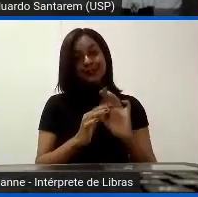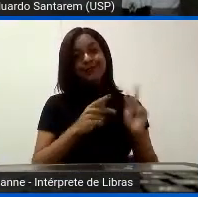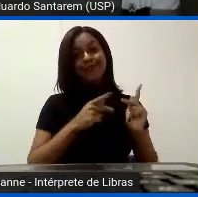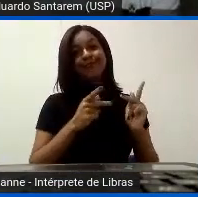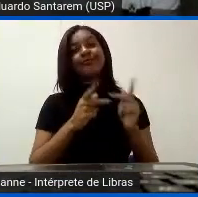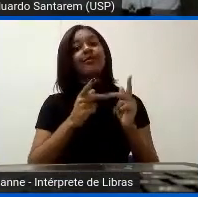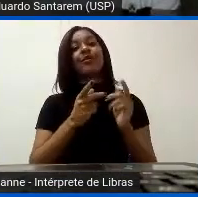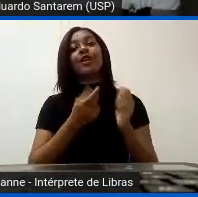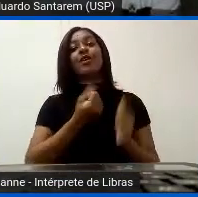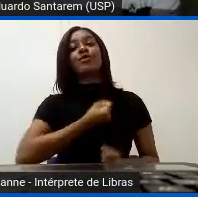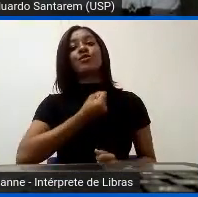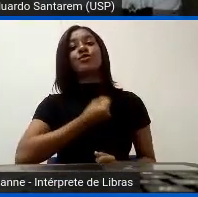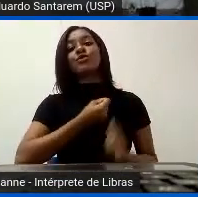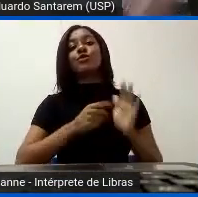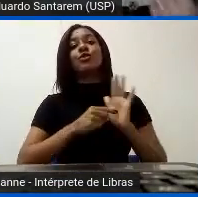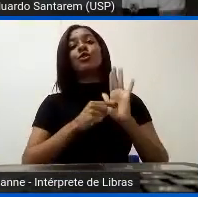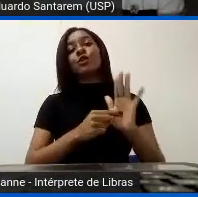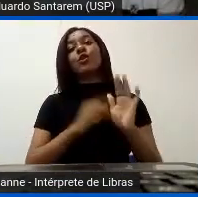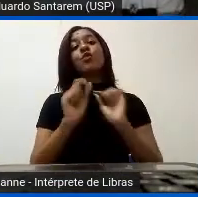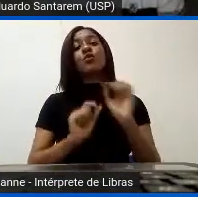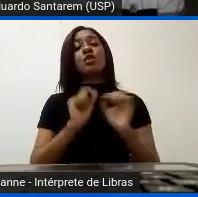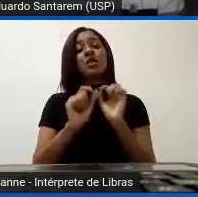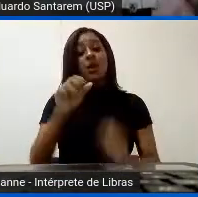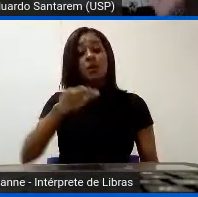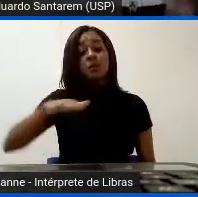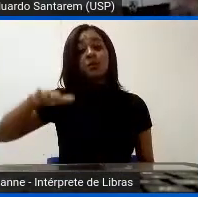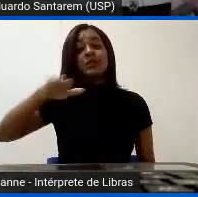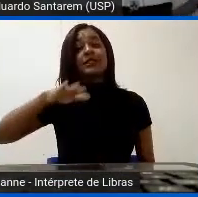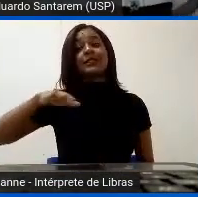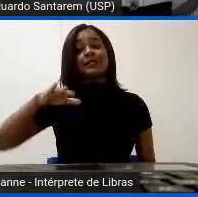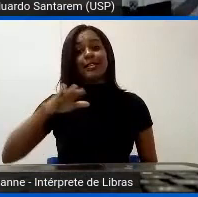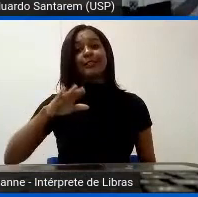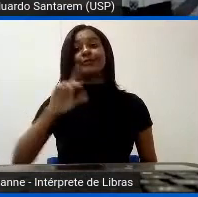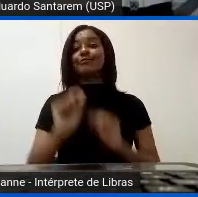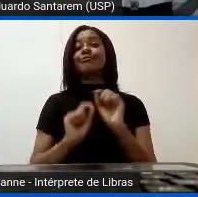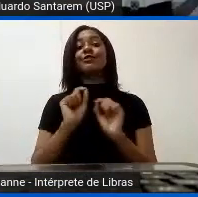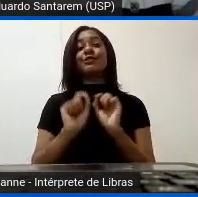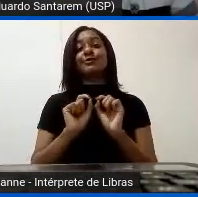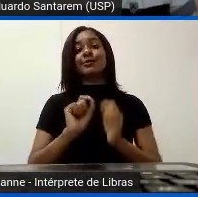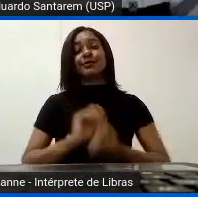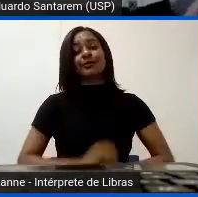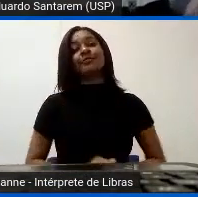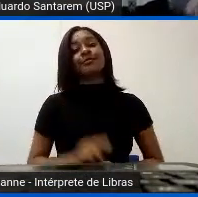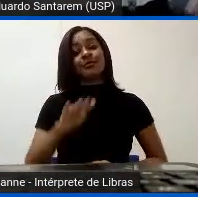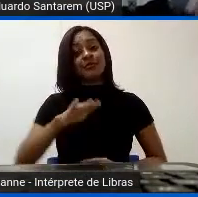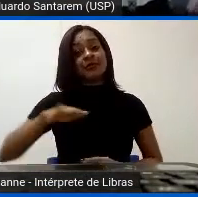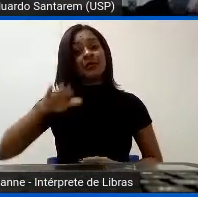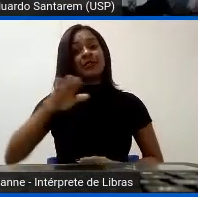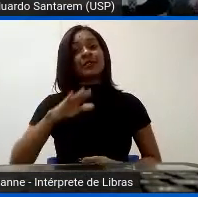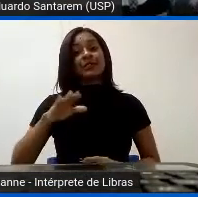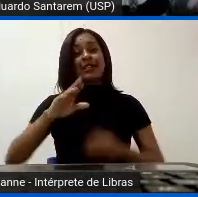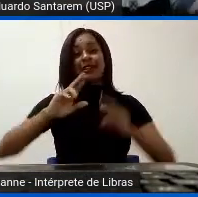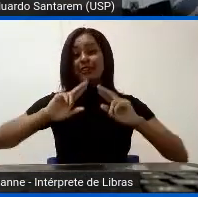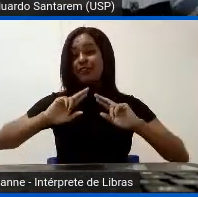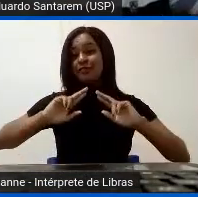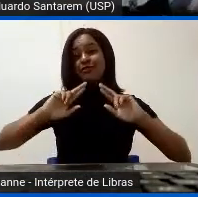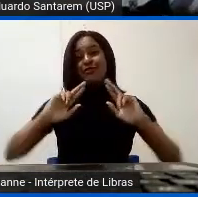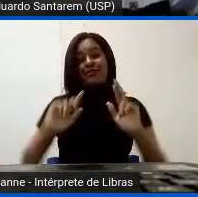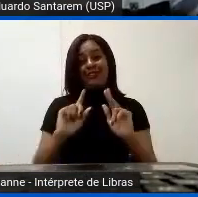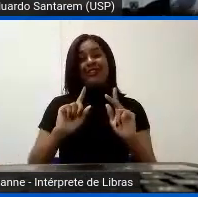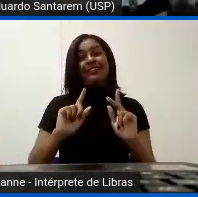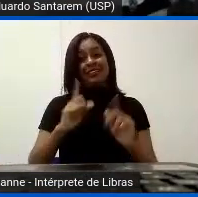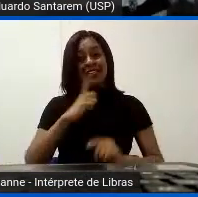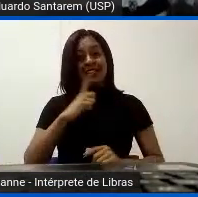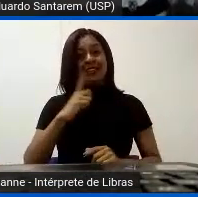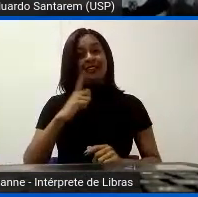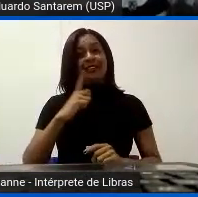eu quero apresentar eu quero apresentar um cenário eu quero apresentar um cenário de que é o cenário que é completamente diferente do que a gente tinha a 10